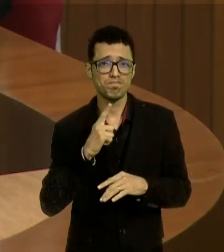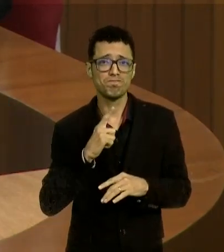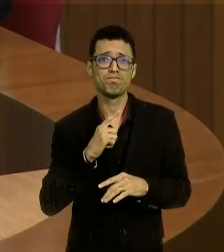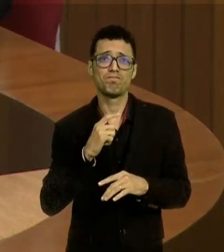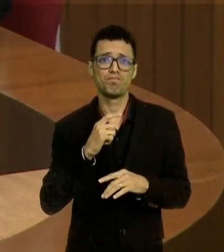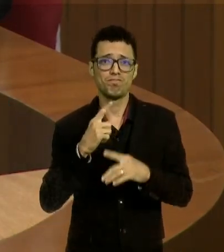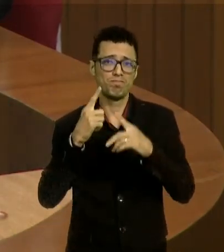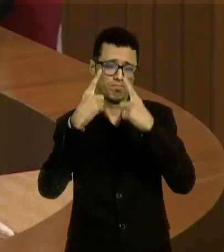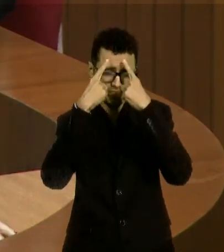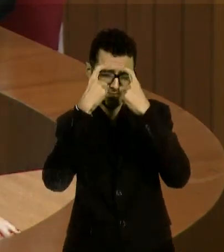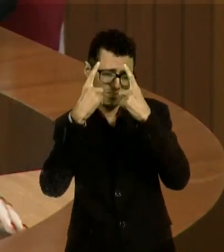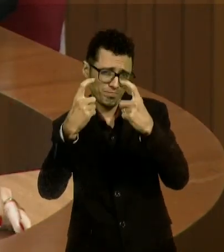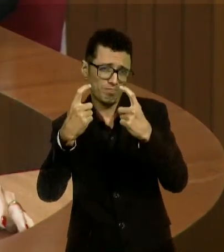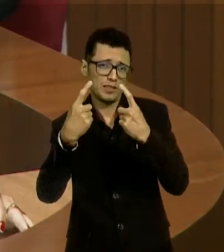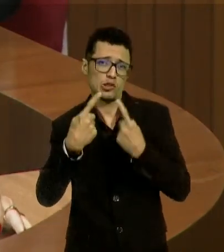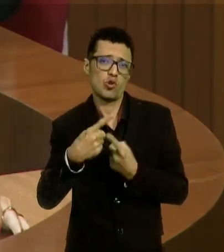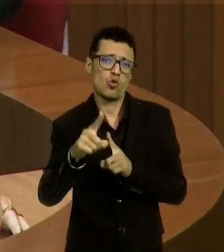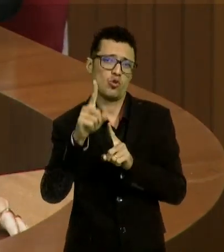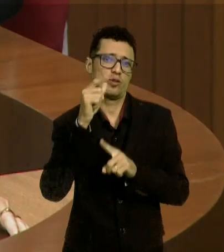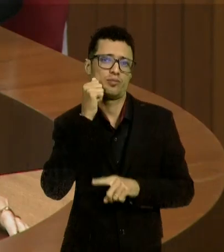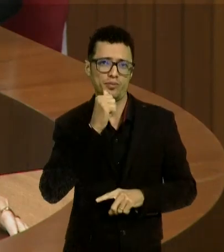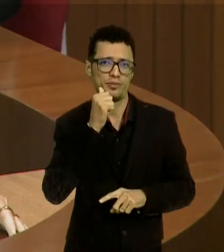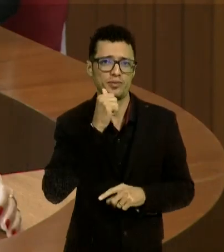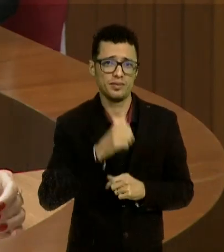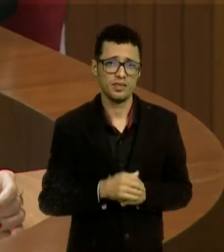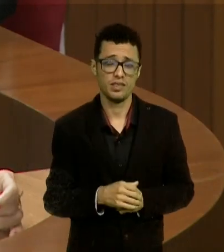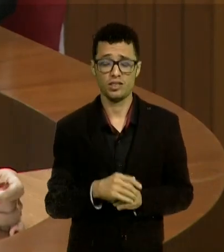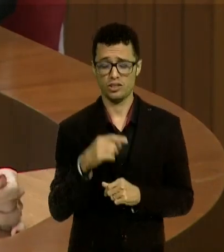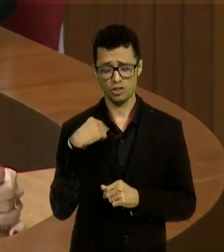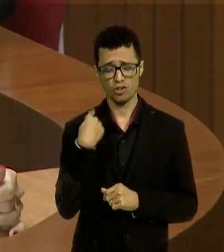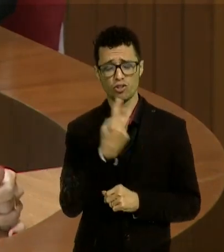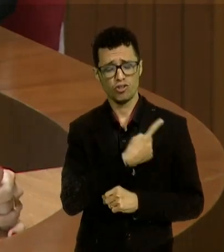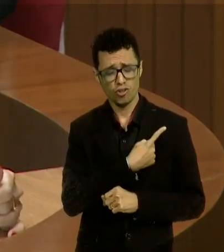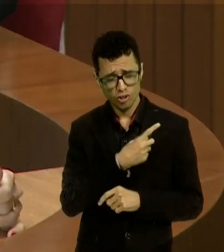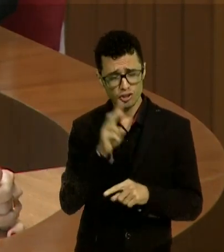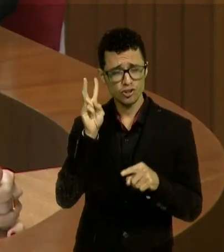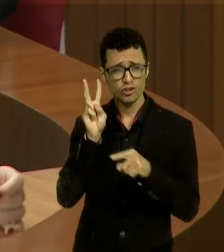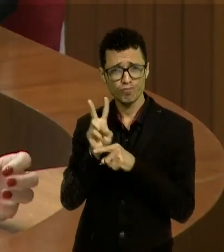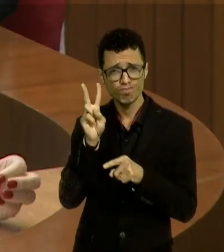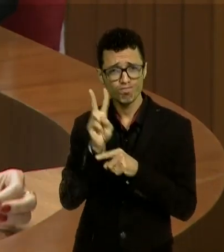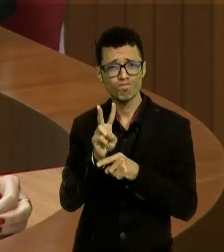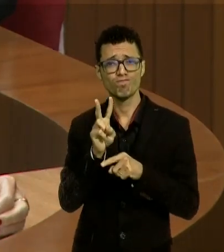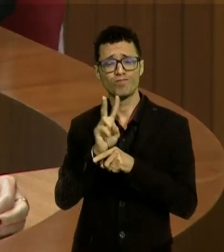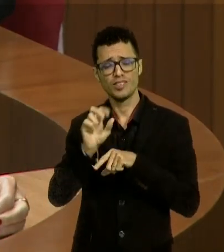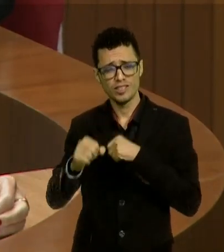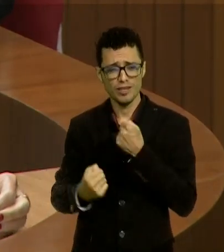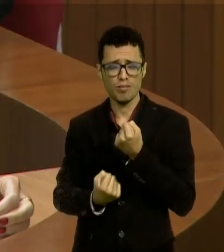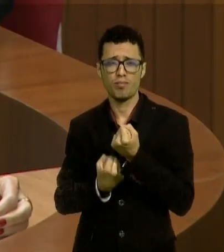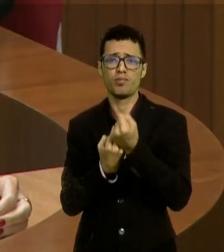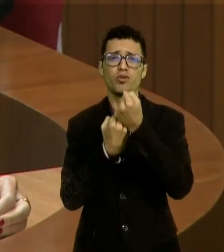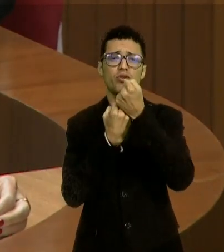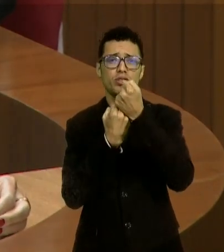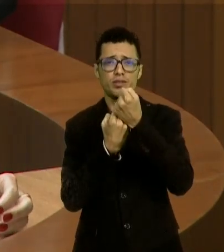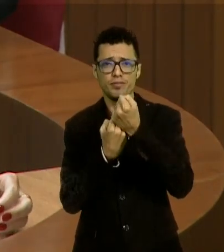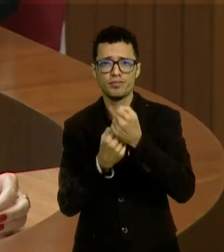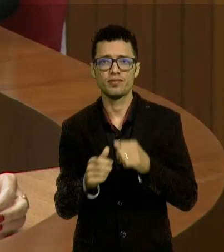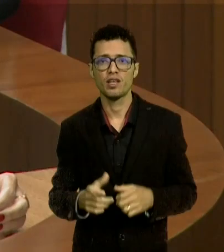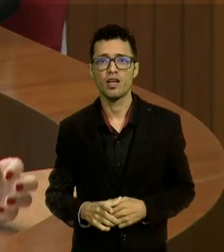defende muito essa causa da mulher e eu tenho certeza que a Patrulha Maria da